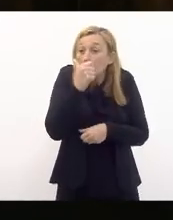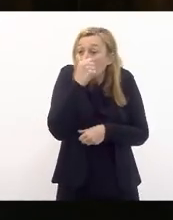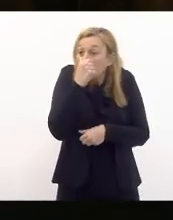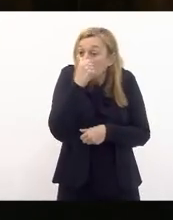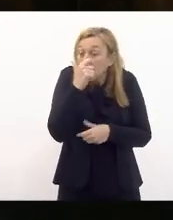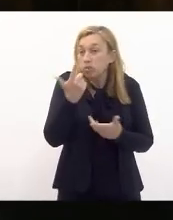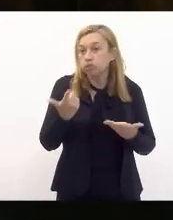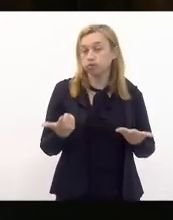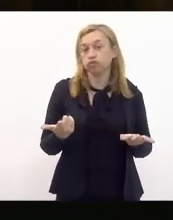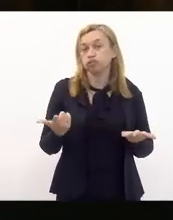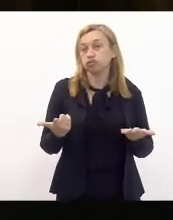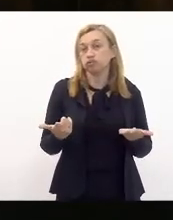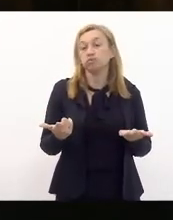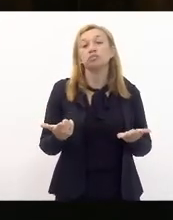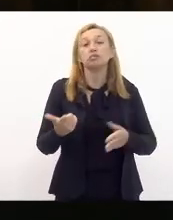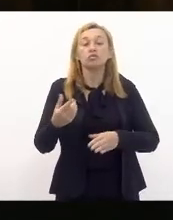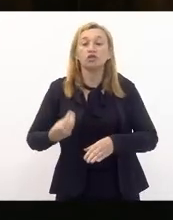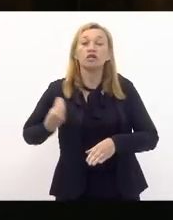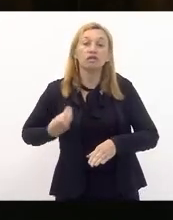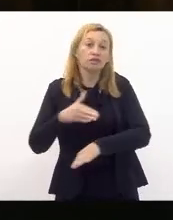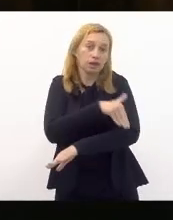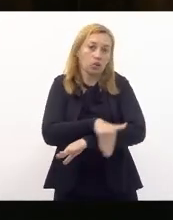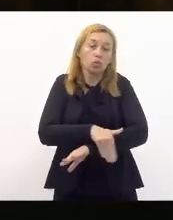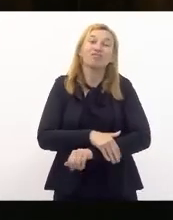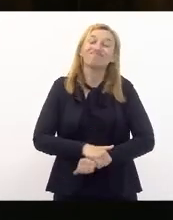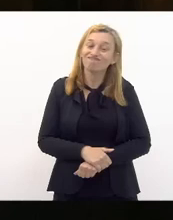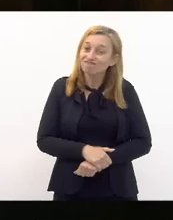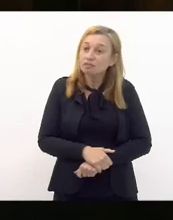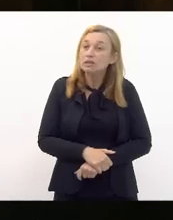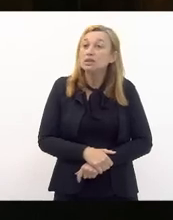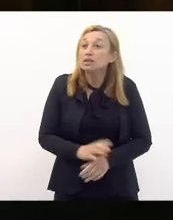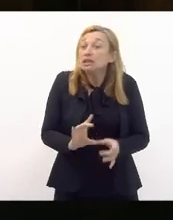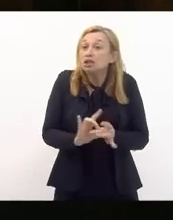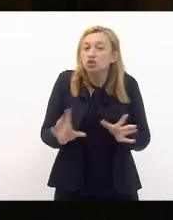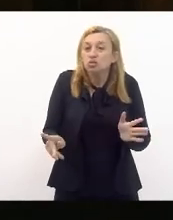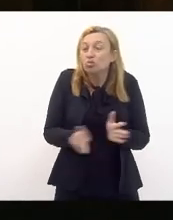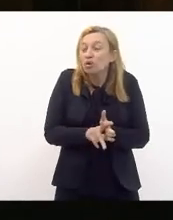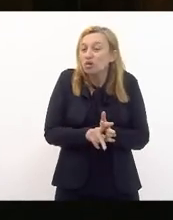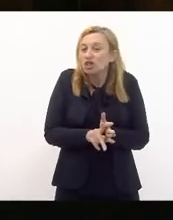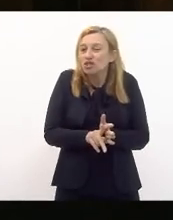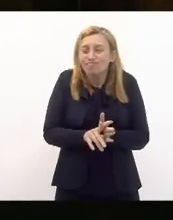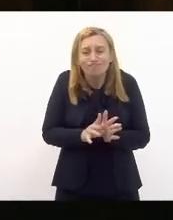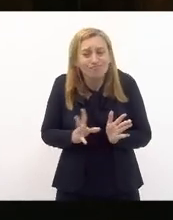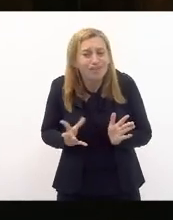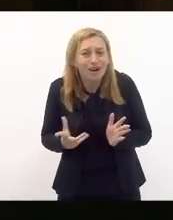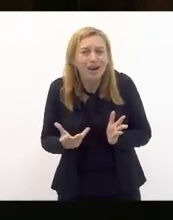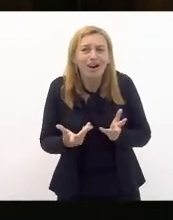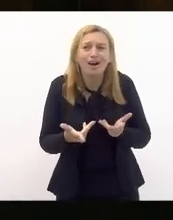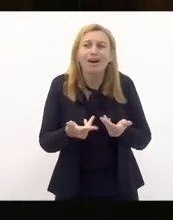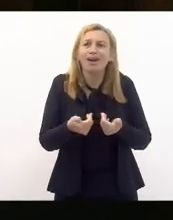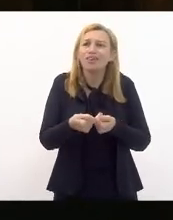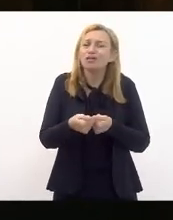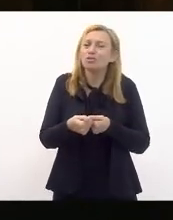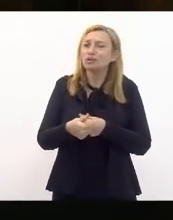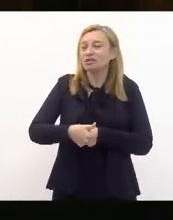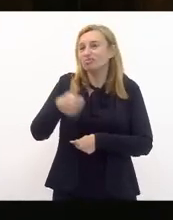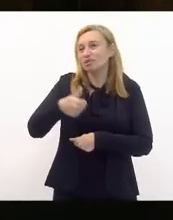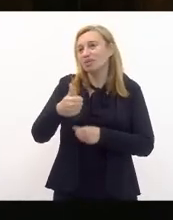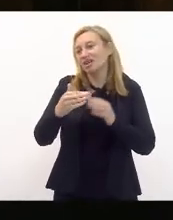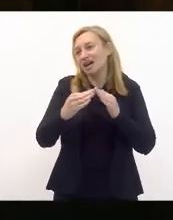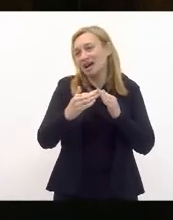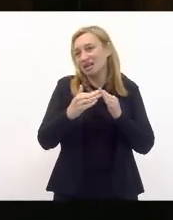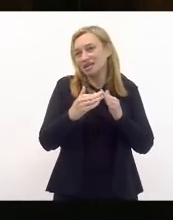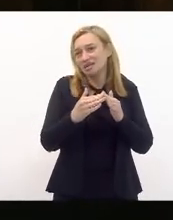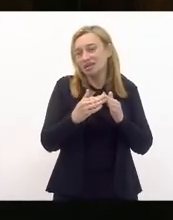sobrecarregados com a população de rua Oi e a gente deixou um projeto magnífico da primeira casa